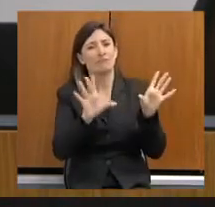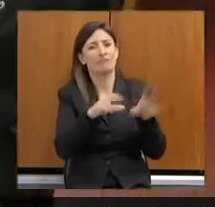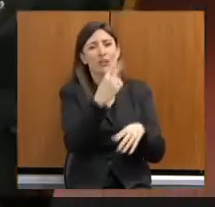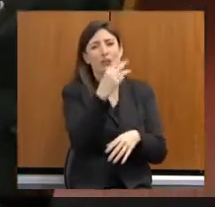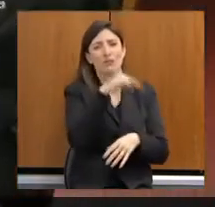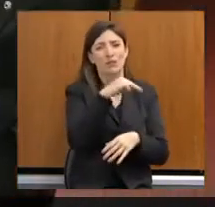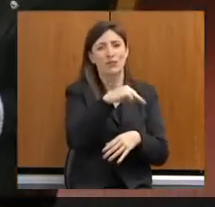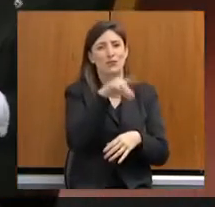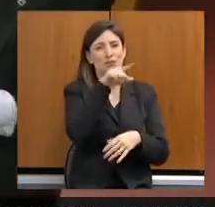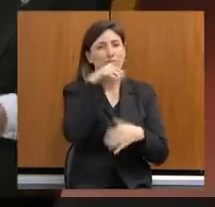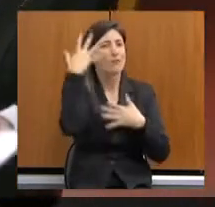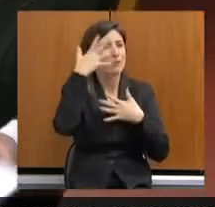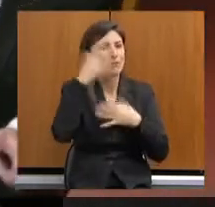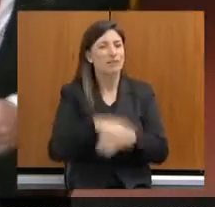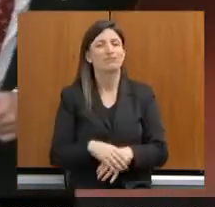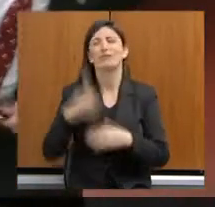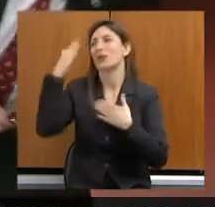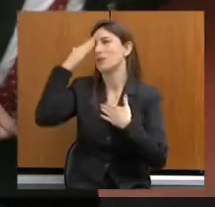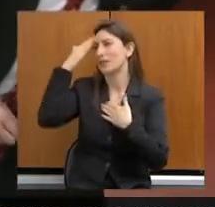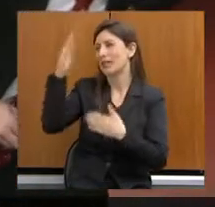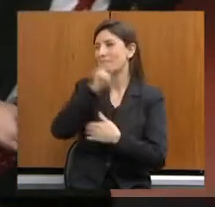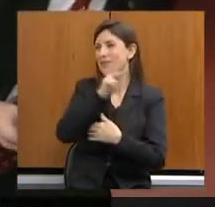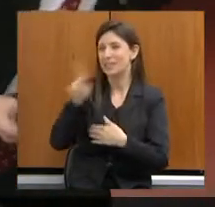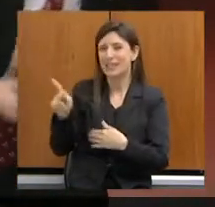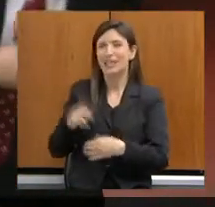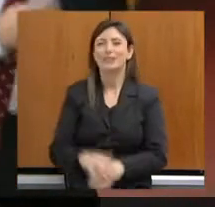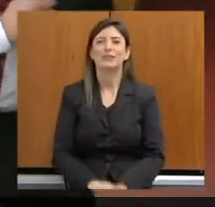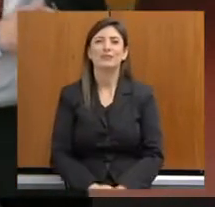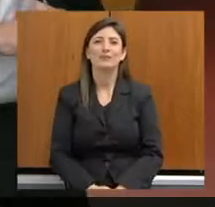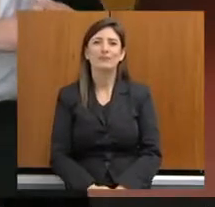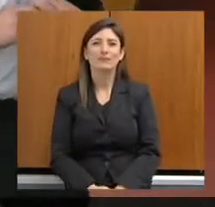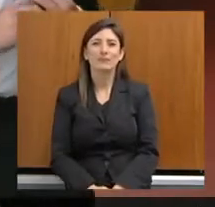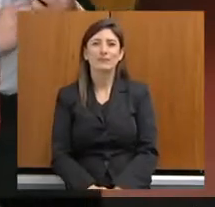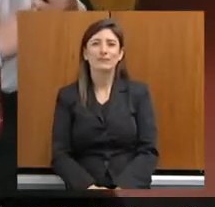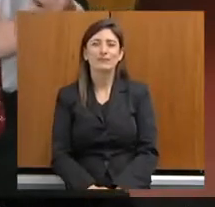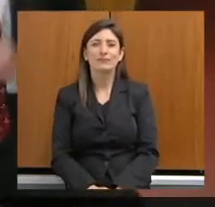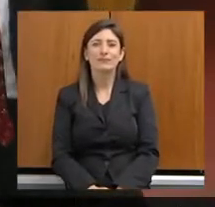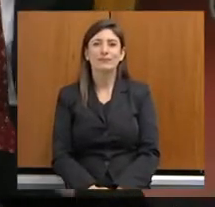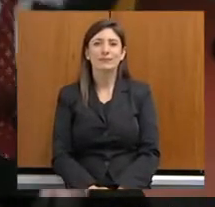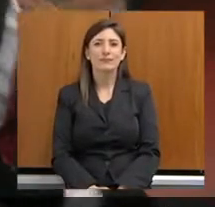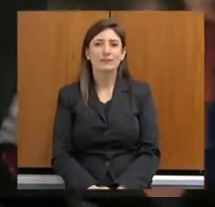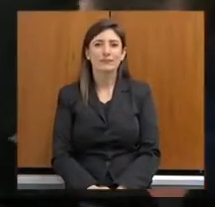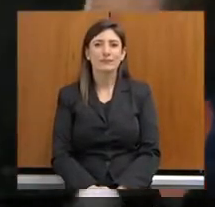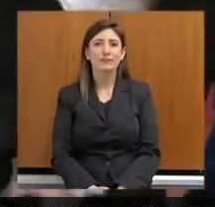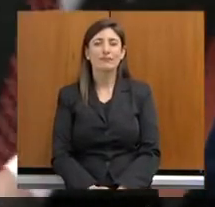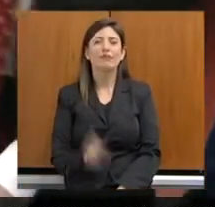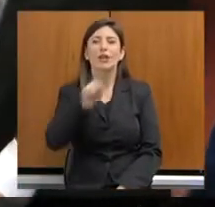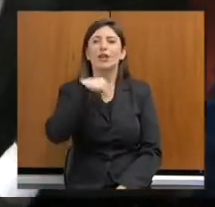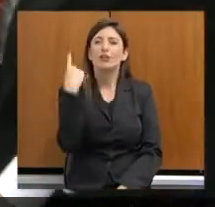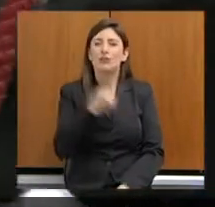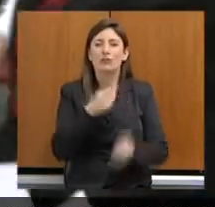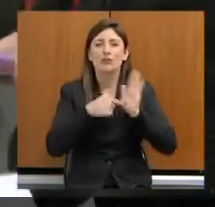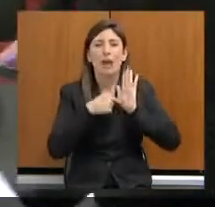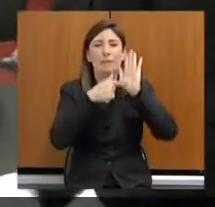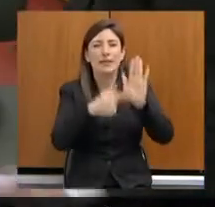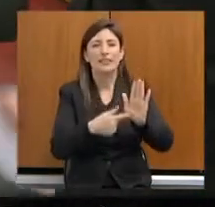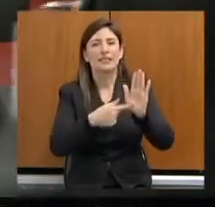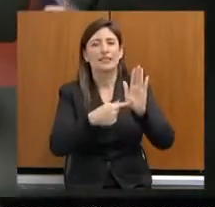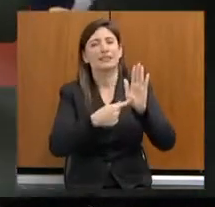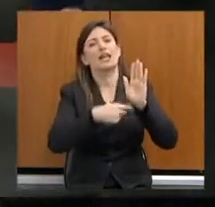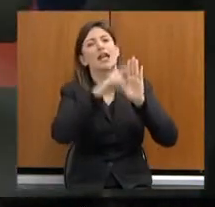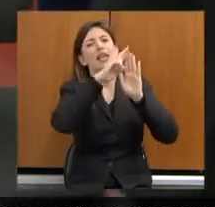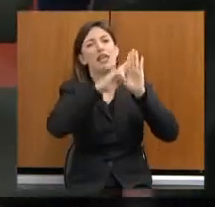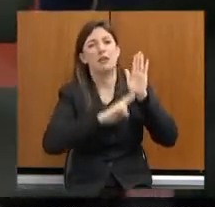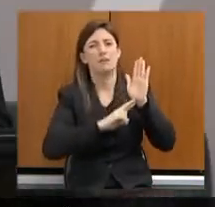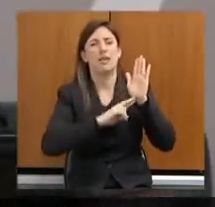minutos Obrigada Presidente eu quero nós vamos apresentar um requerimento secretária